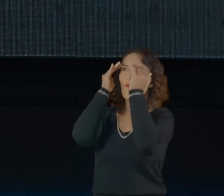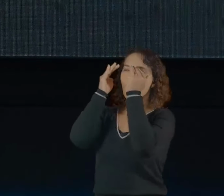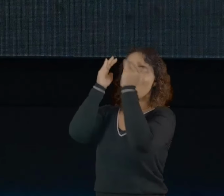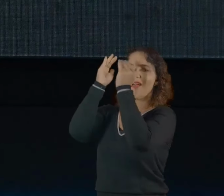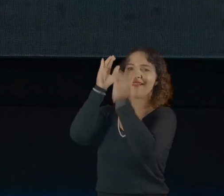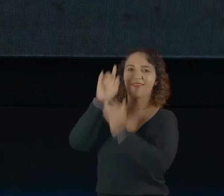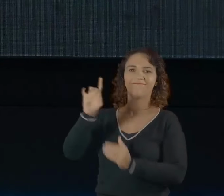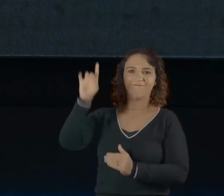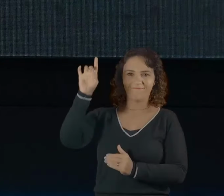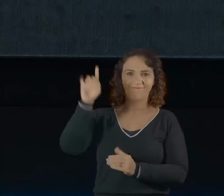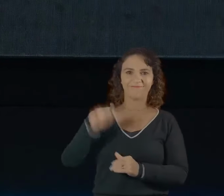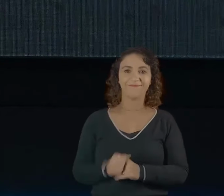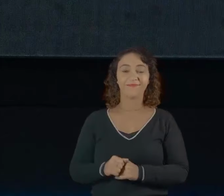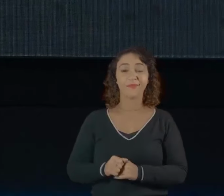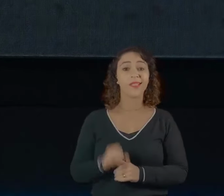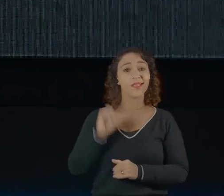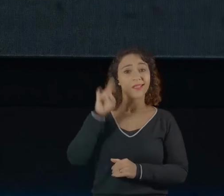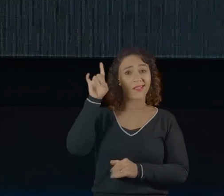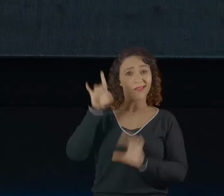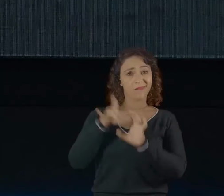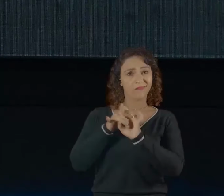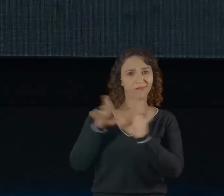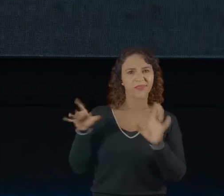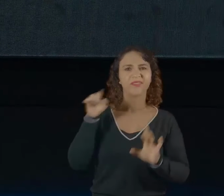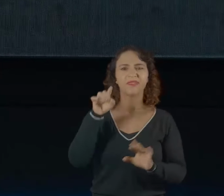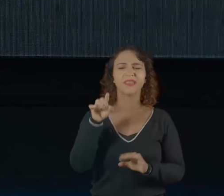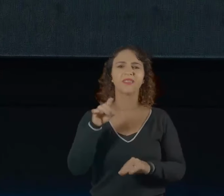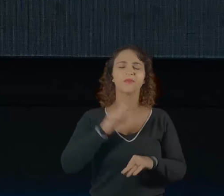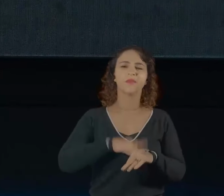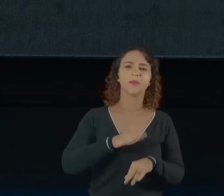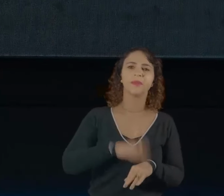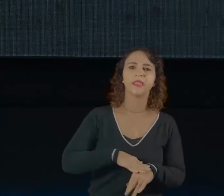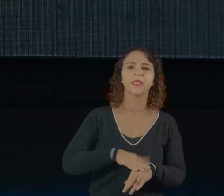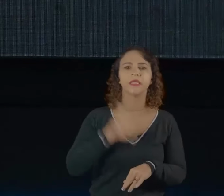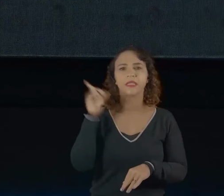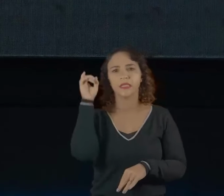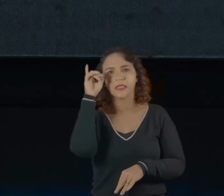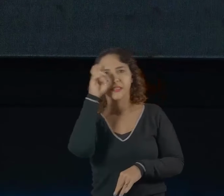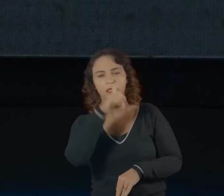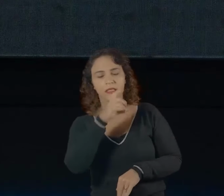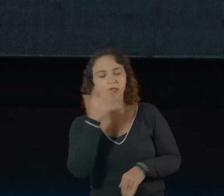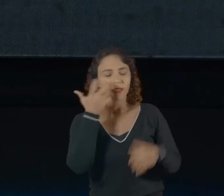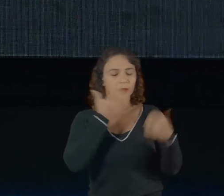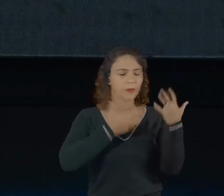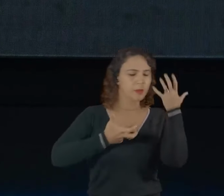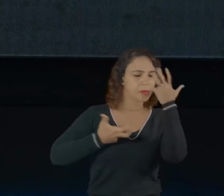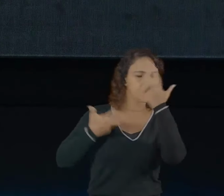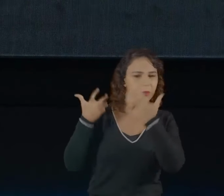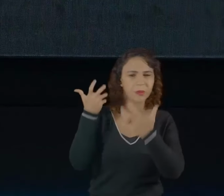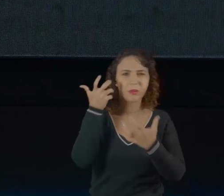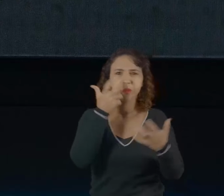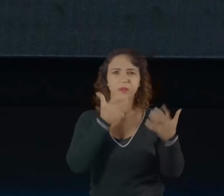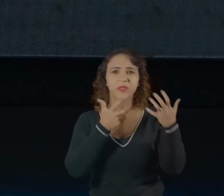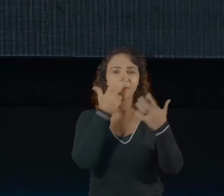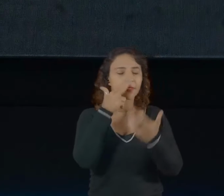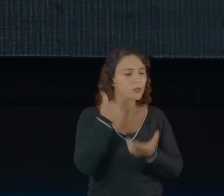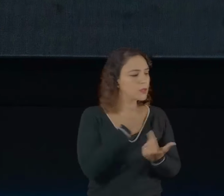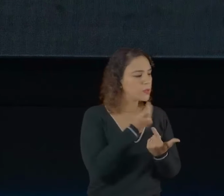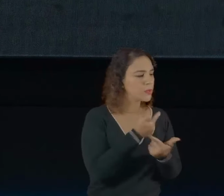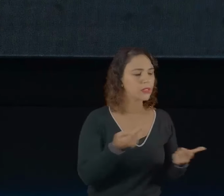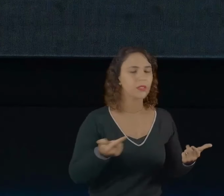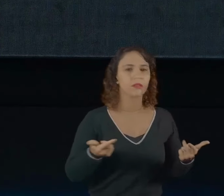Deus permitir que você passe por circunstâncias onde nada disso esteja à sua